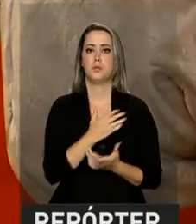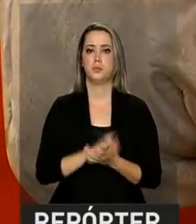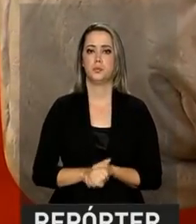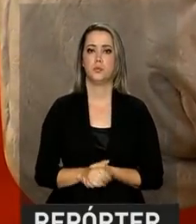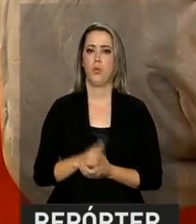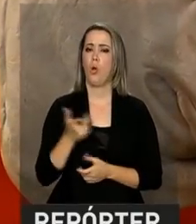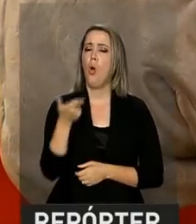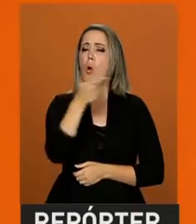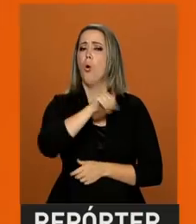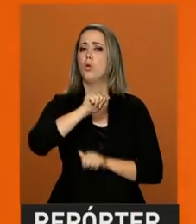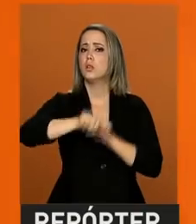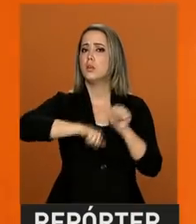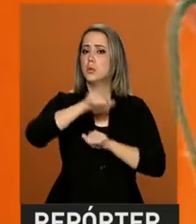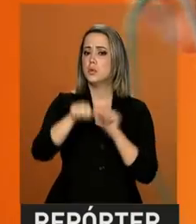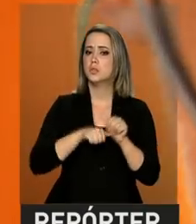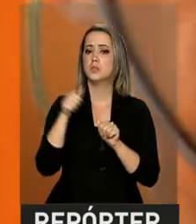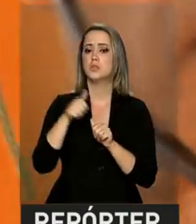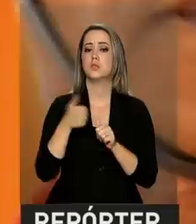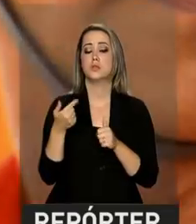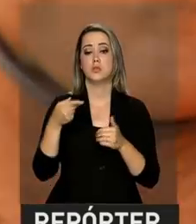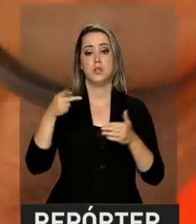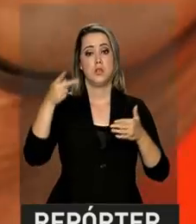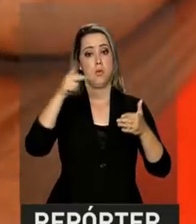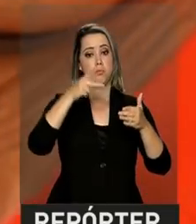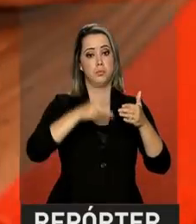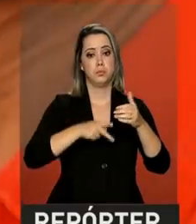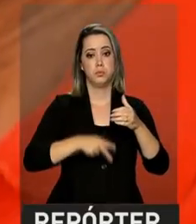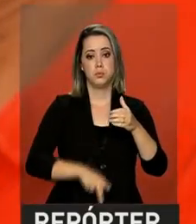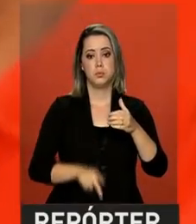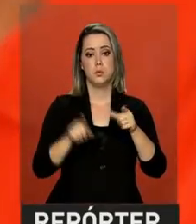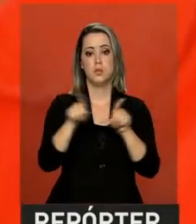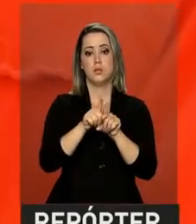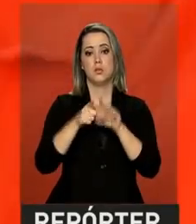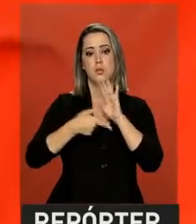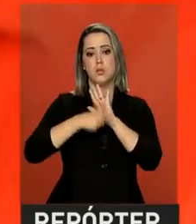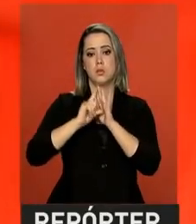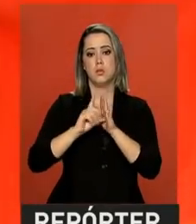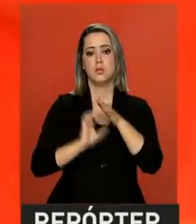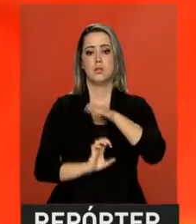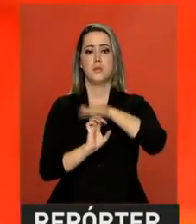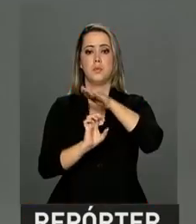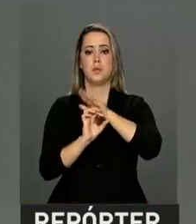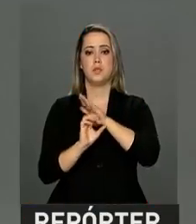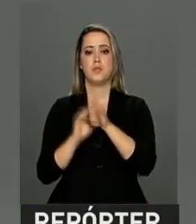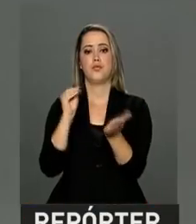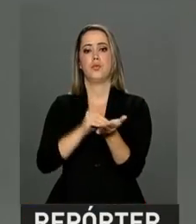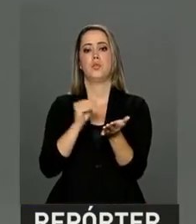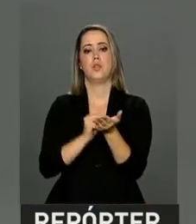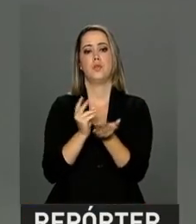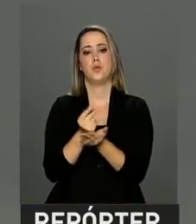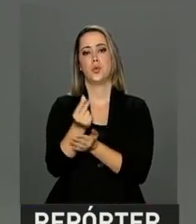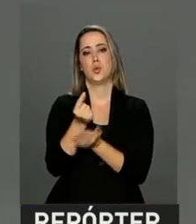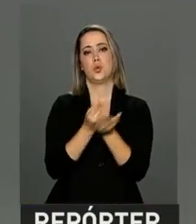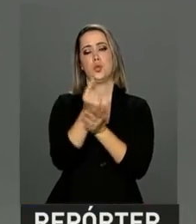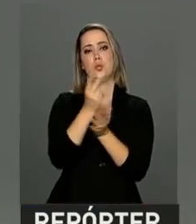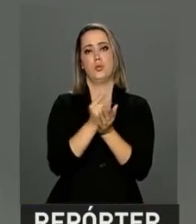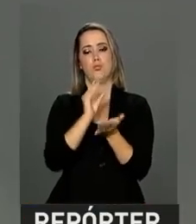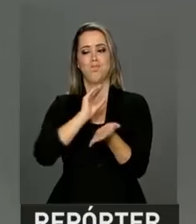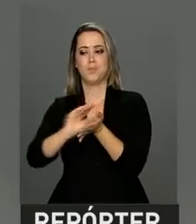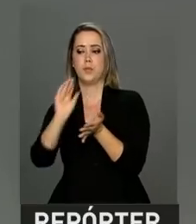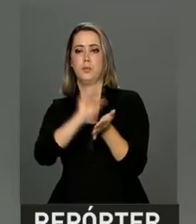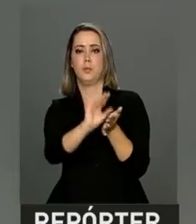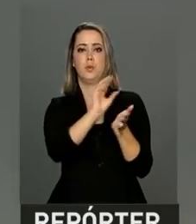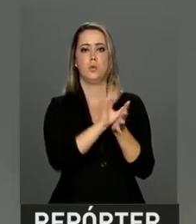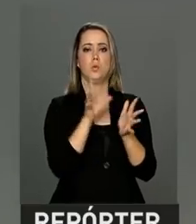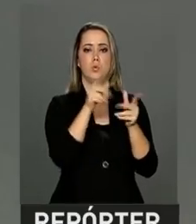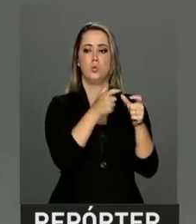Outra mudança estratégica foi na exploração de petróleo. Com a Petrobras com poucos recursos para investir pelo menos 30% na exploração